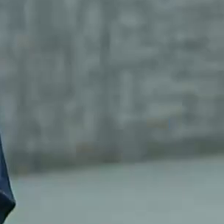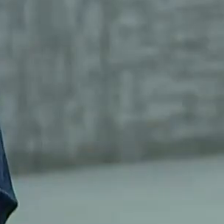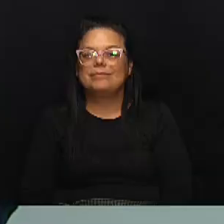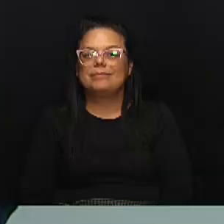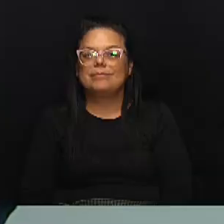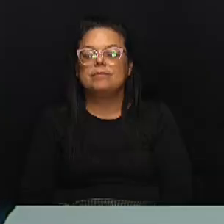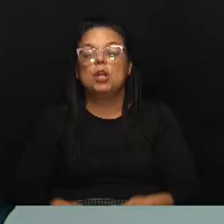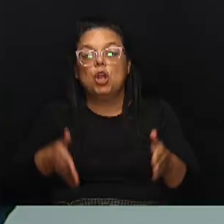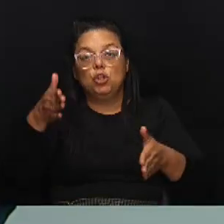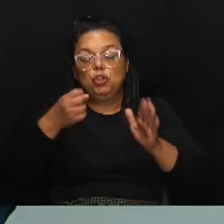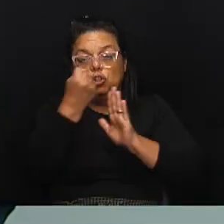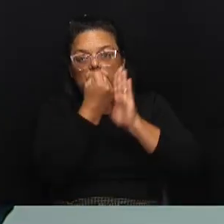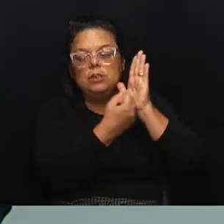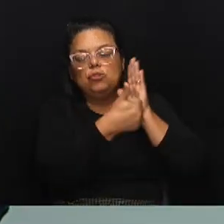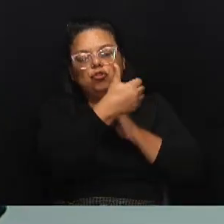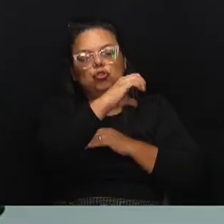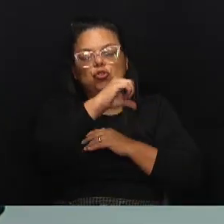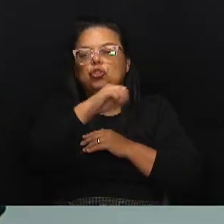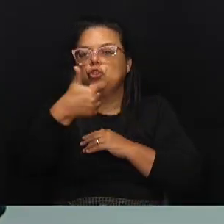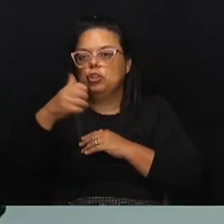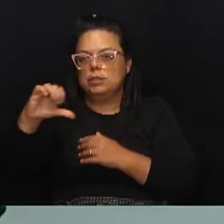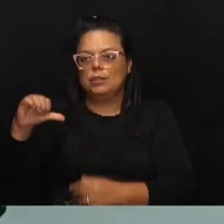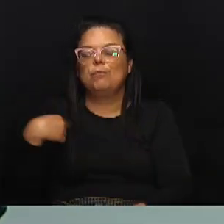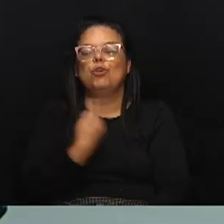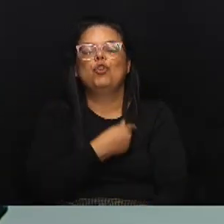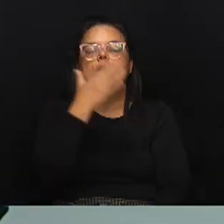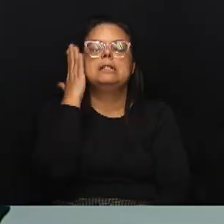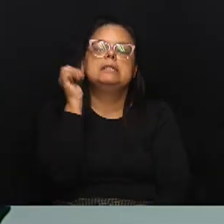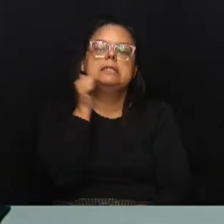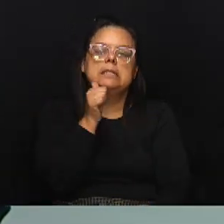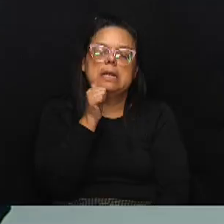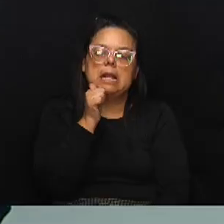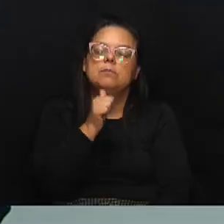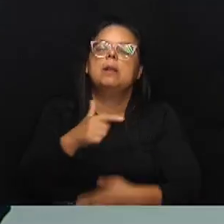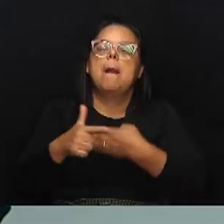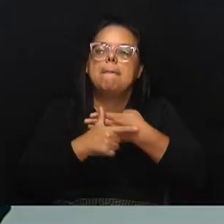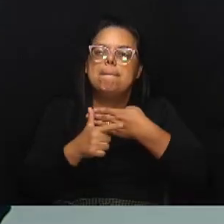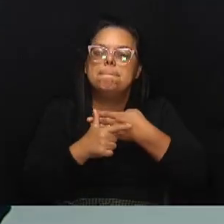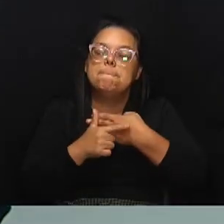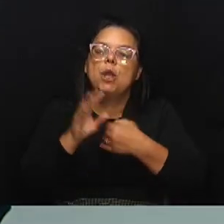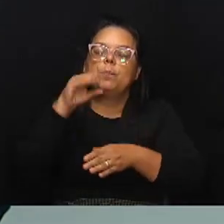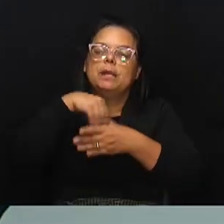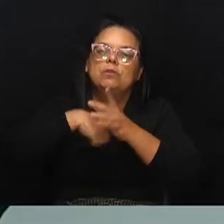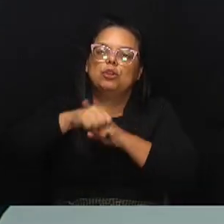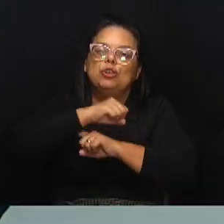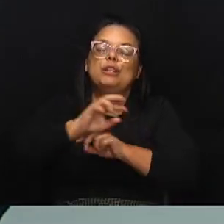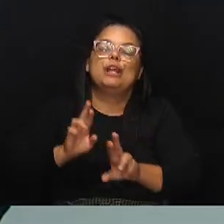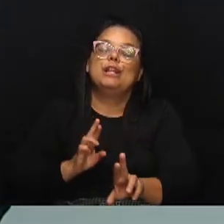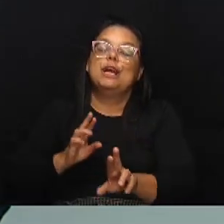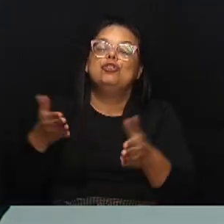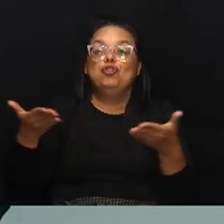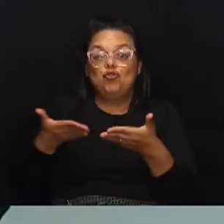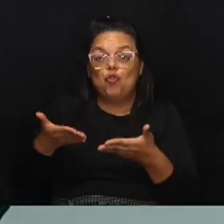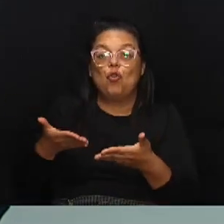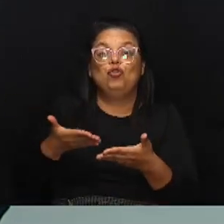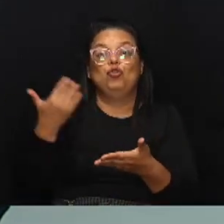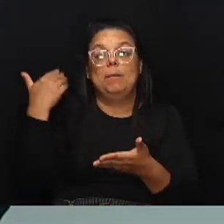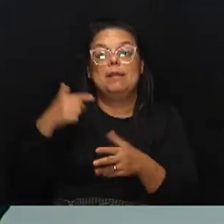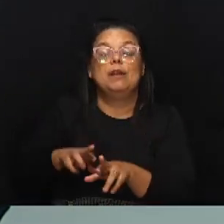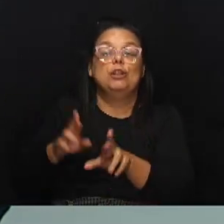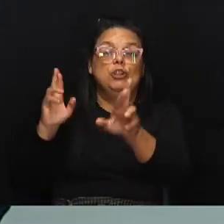Durante o século XVIII e XIX, a gente sabe que a mulher tinha um papel na sociedade muito diferente do atual, e isso se reflete também